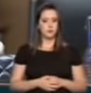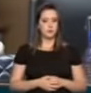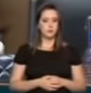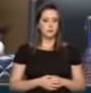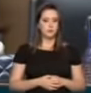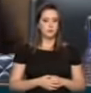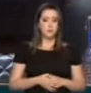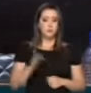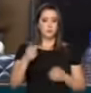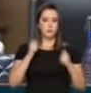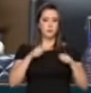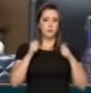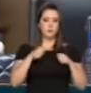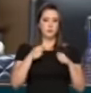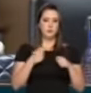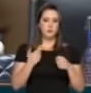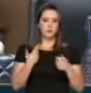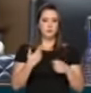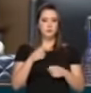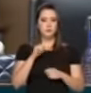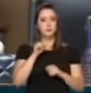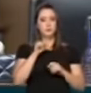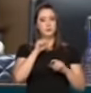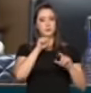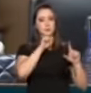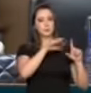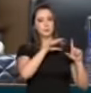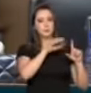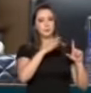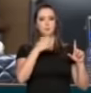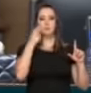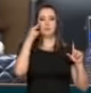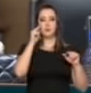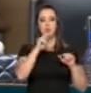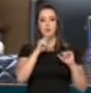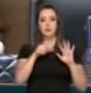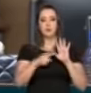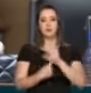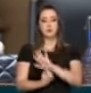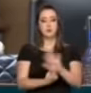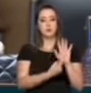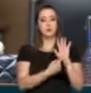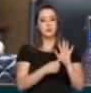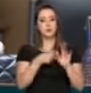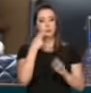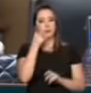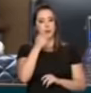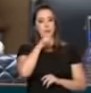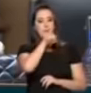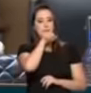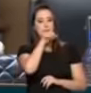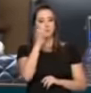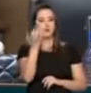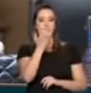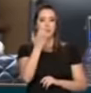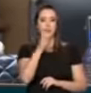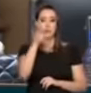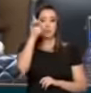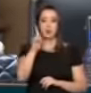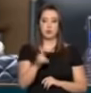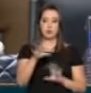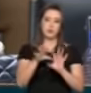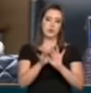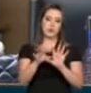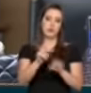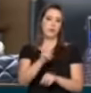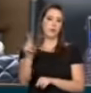transmitir parte dessa audiência, e as pessoas estão falando, os pais, mães estão falando, que querem ter o direito de autorizar ou não seus filhos